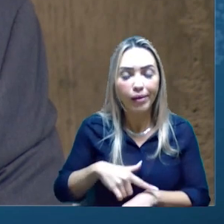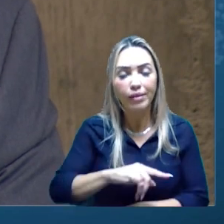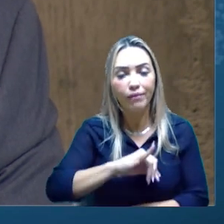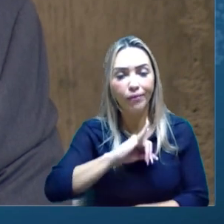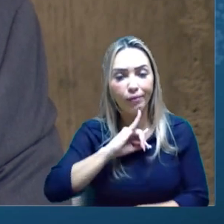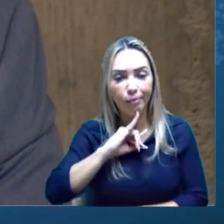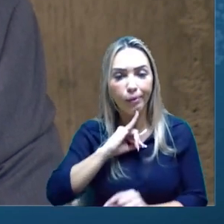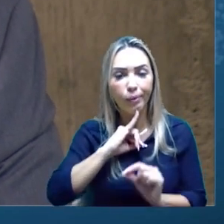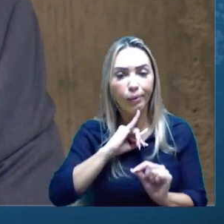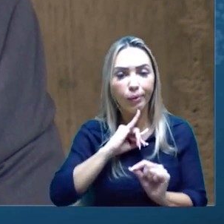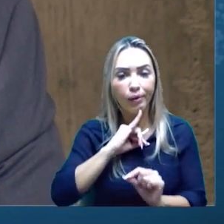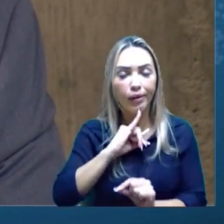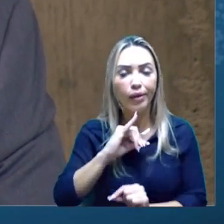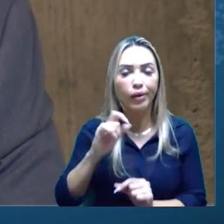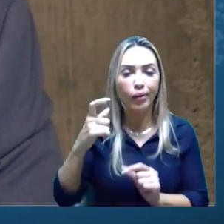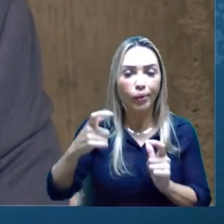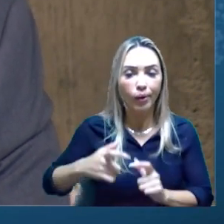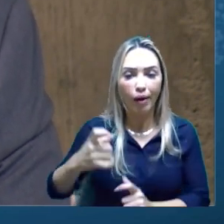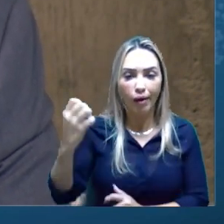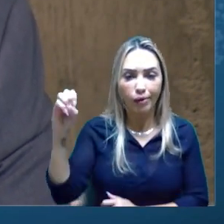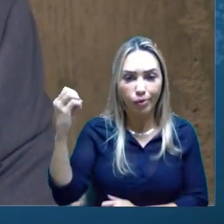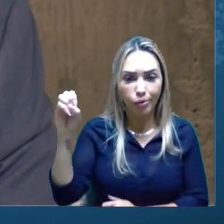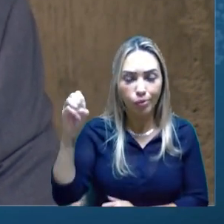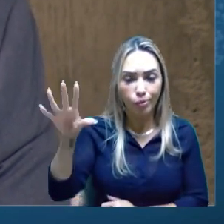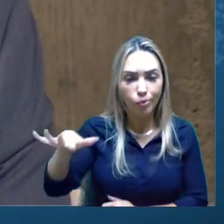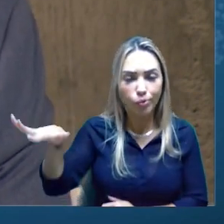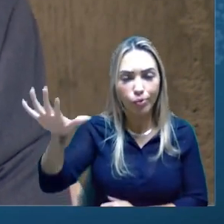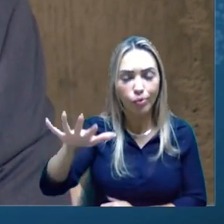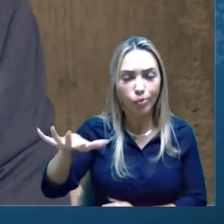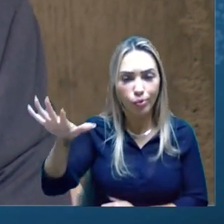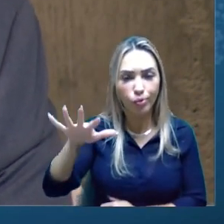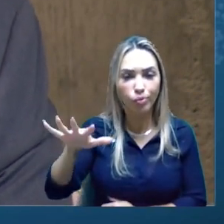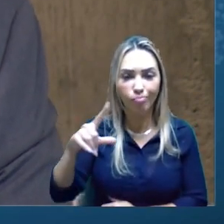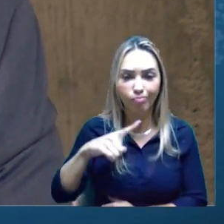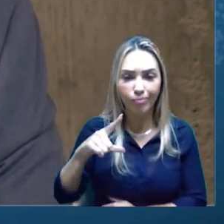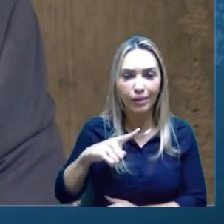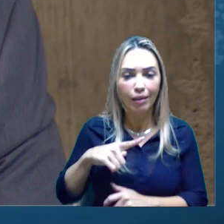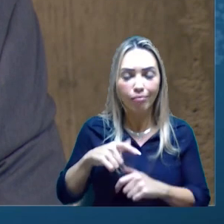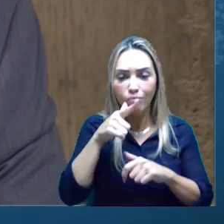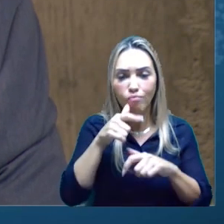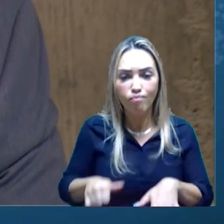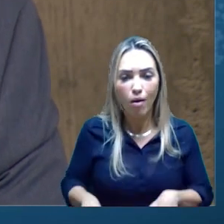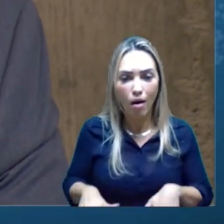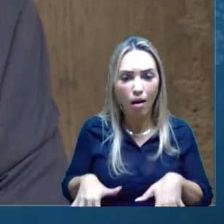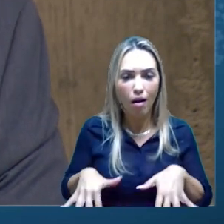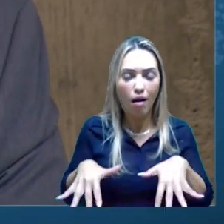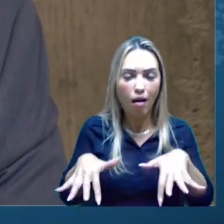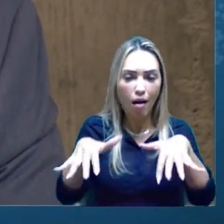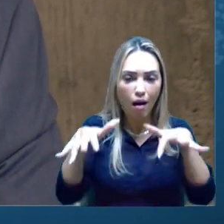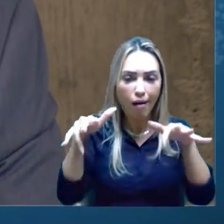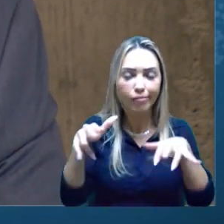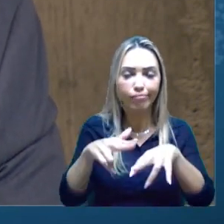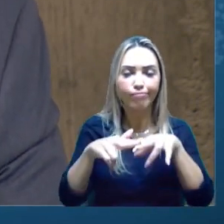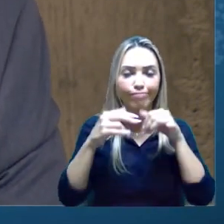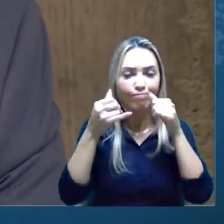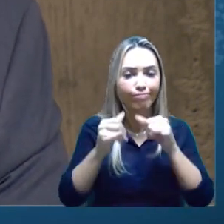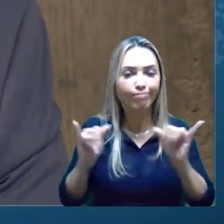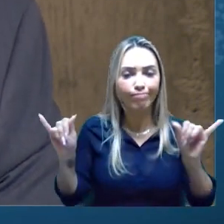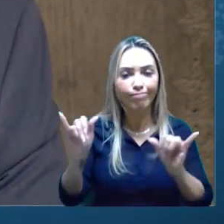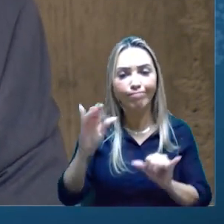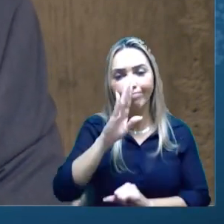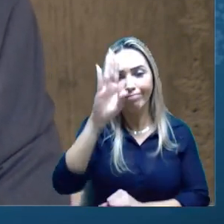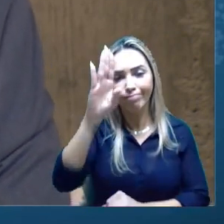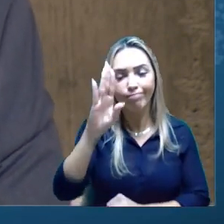Rio Grande do Sul passa pelas enchentes e pelo impacto que